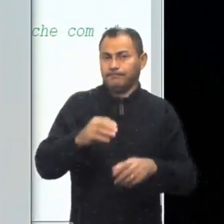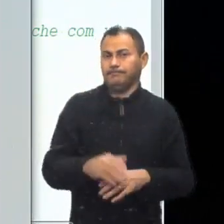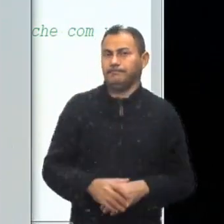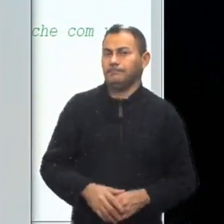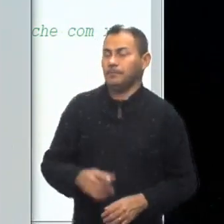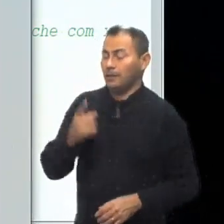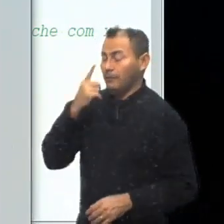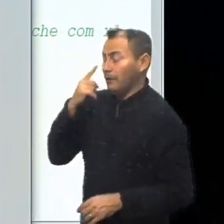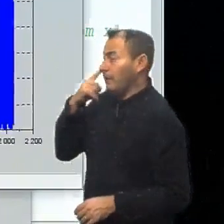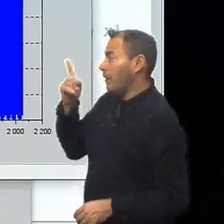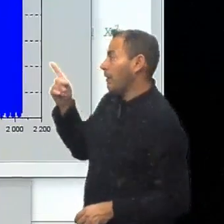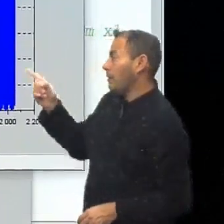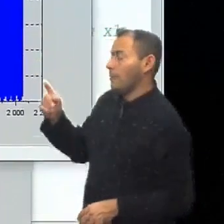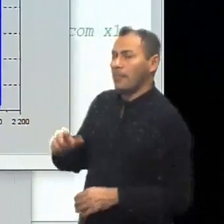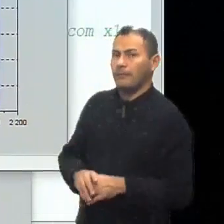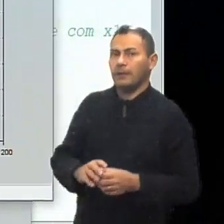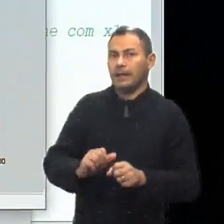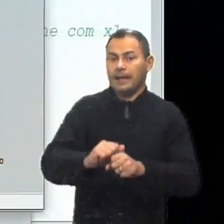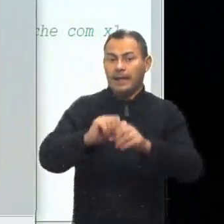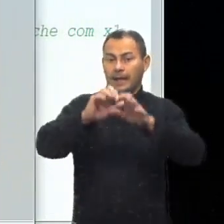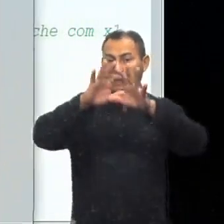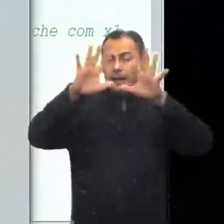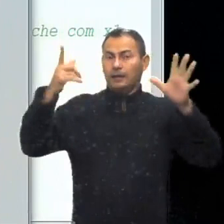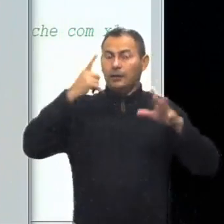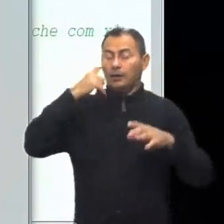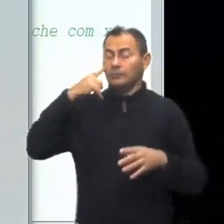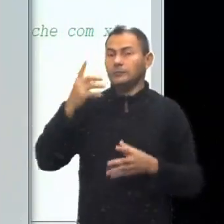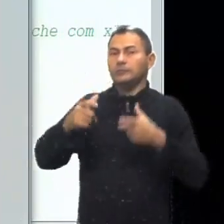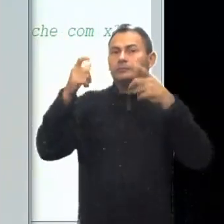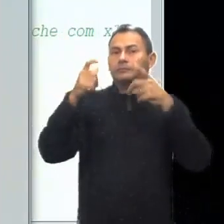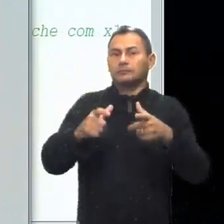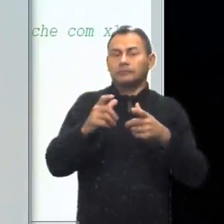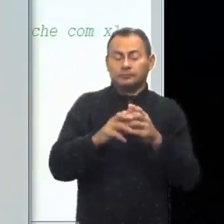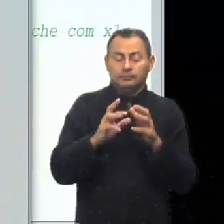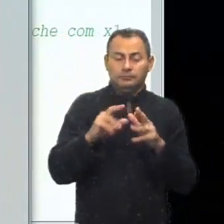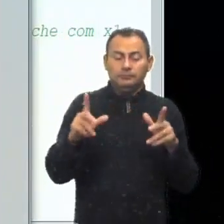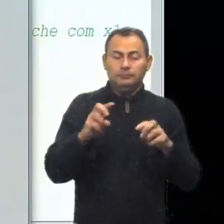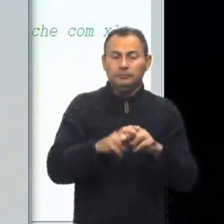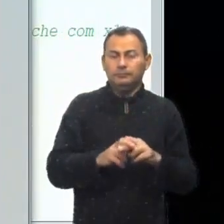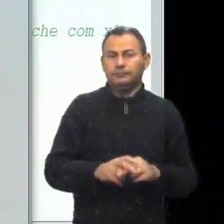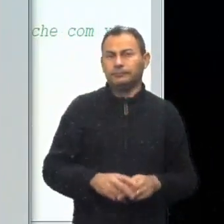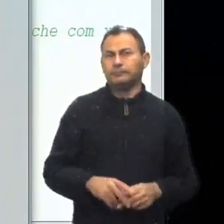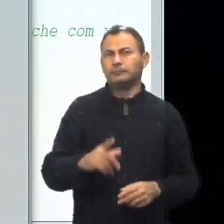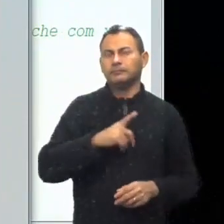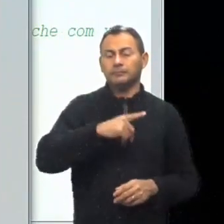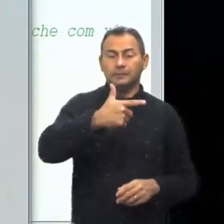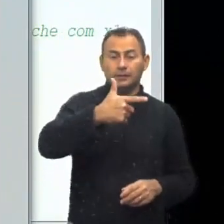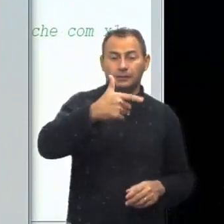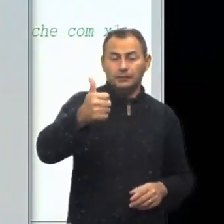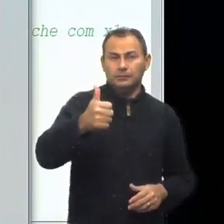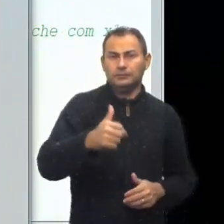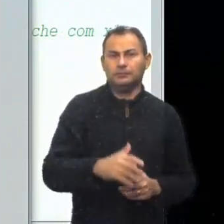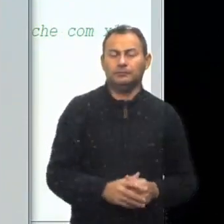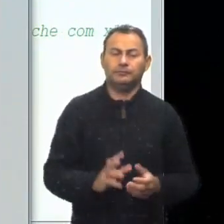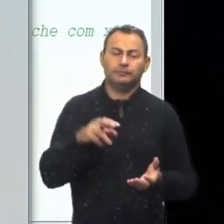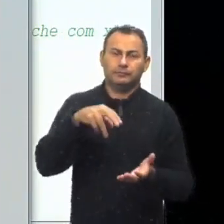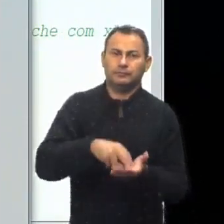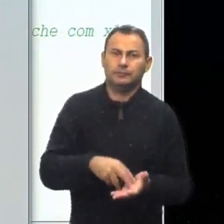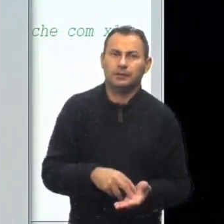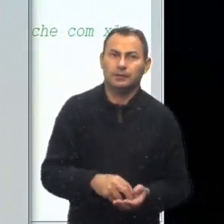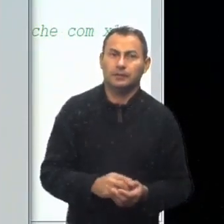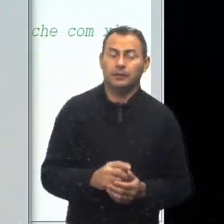Então, você vê, aqui fica bem nítido onde está sendo a diferença. Aqui o bit 1, uma frequência